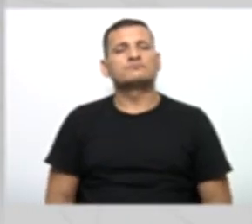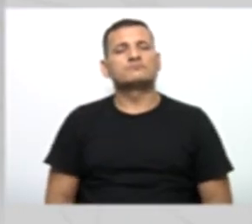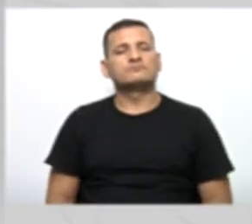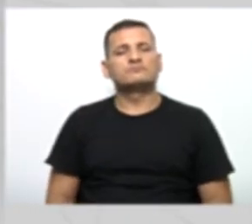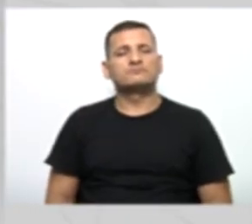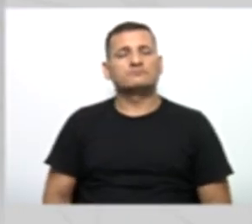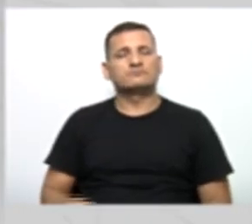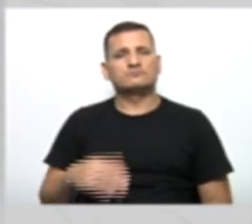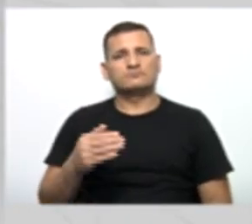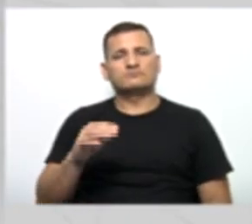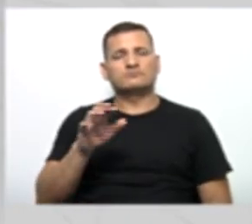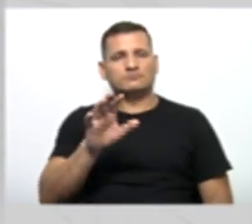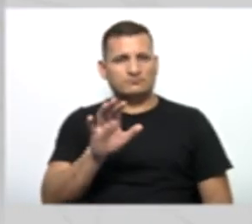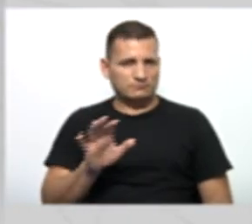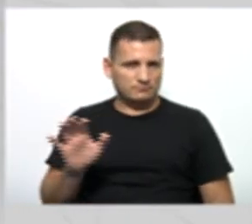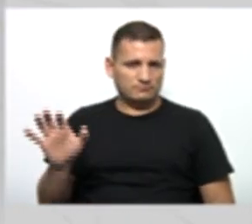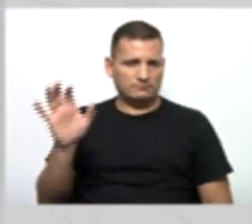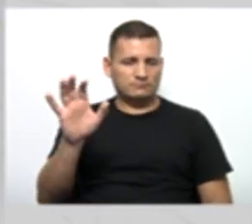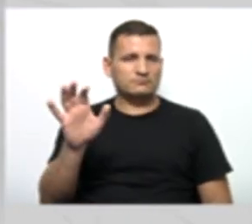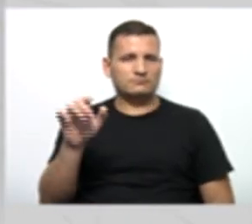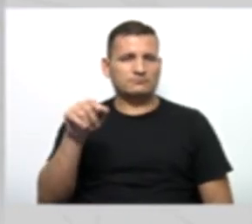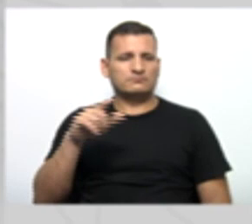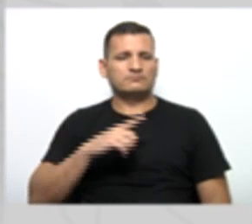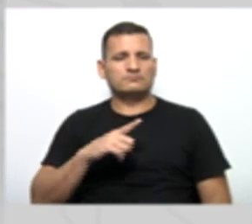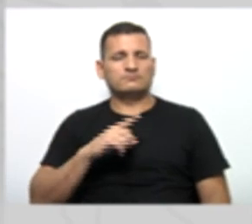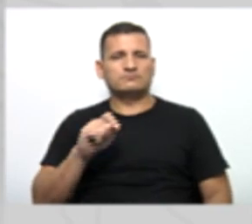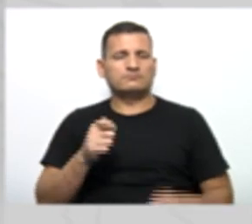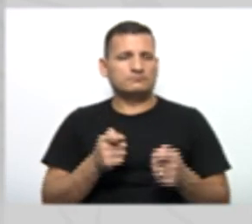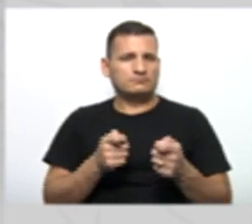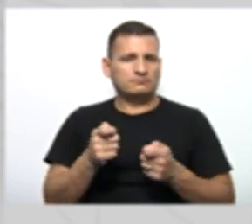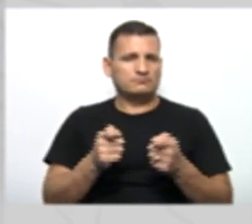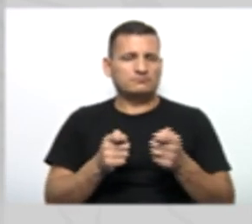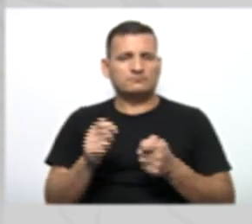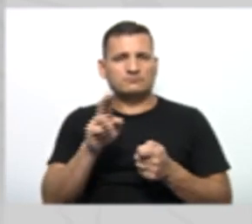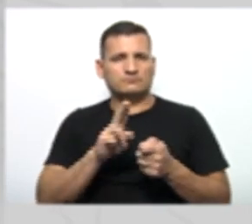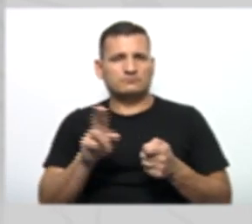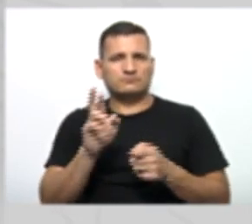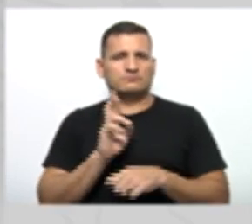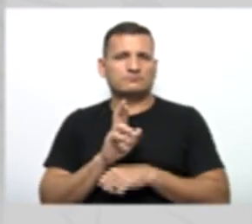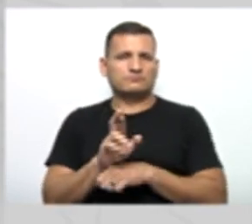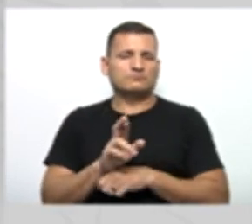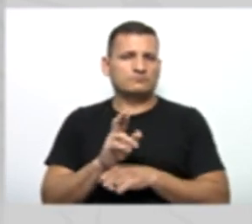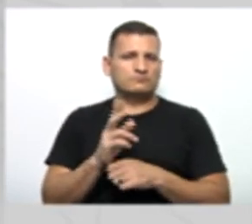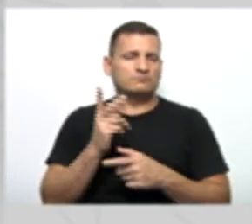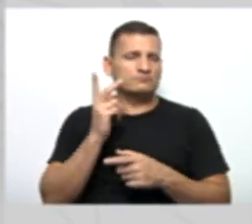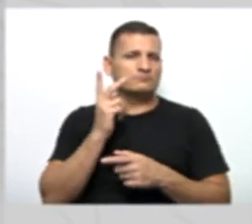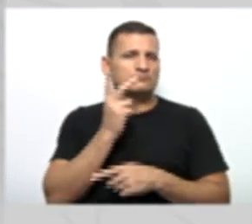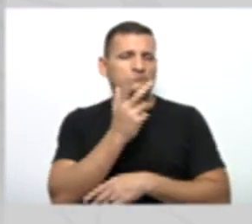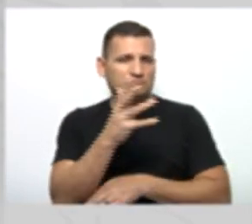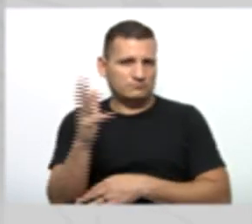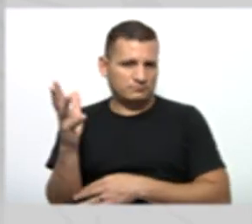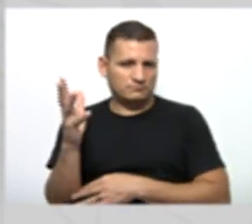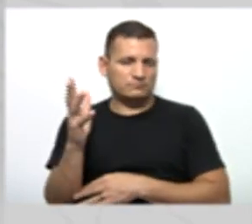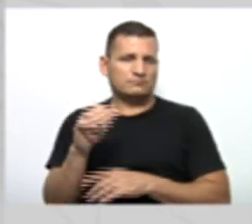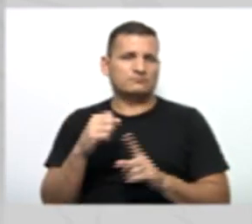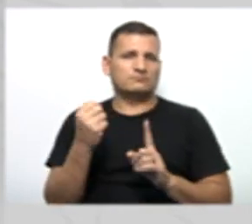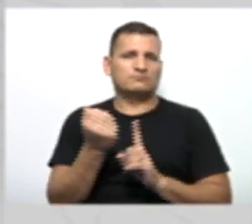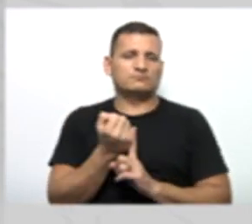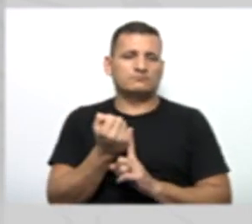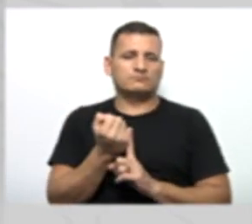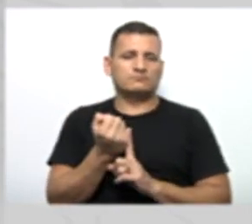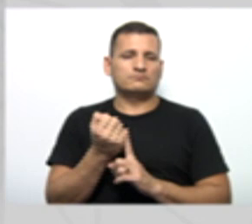Então, esse zoneamento ambiental, ele regula o uso dos recursos naturais pela sociedade, e assim